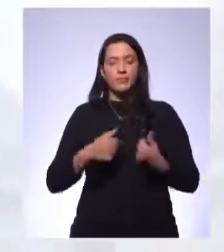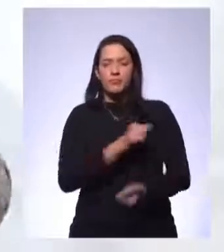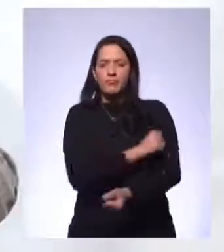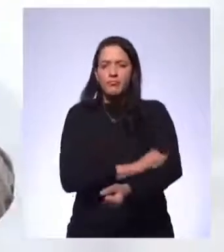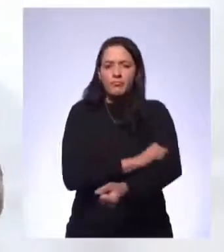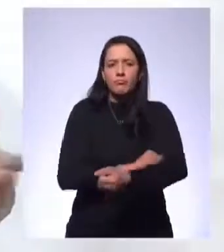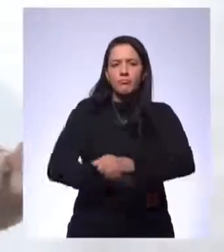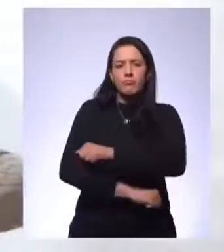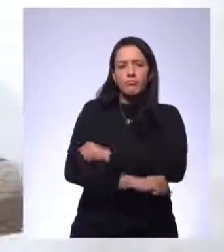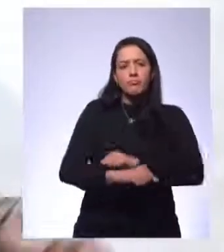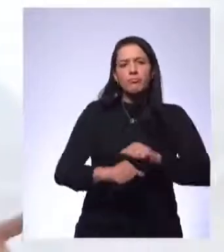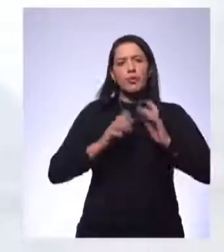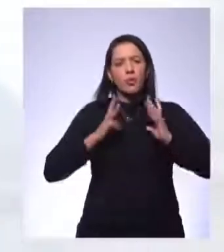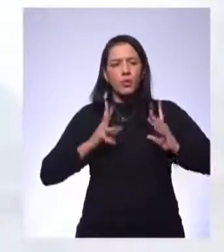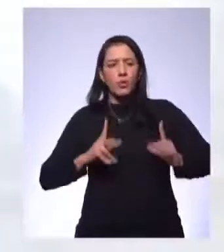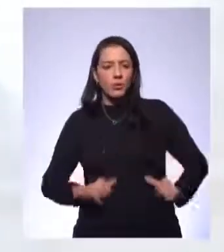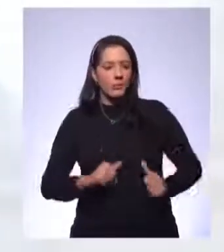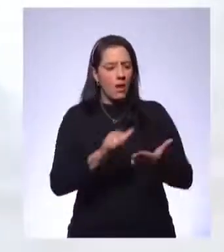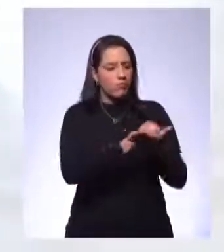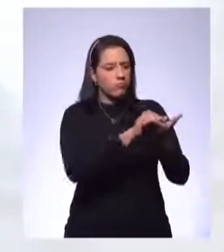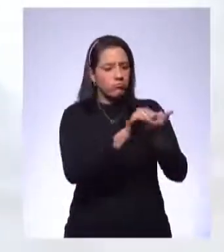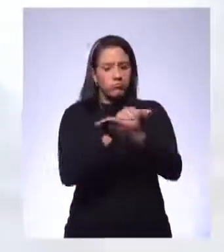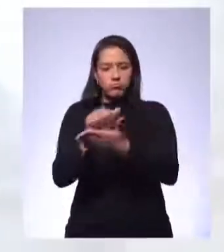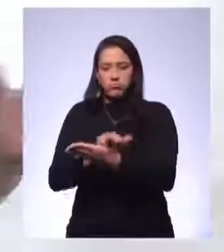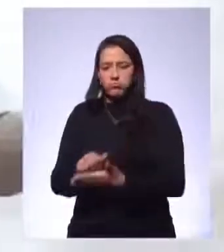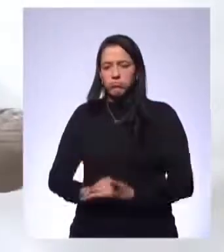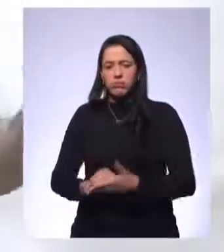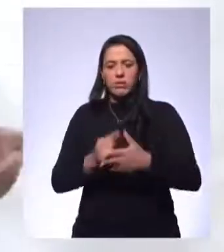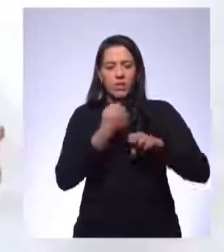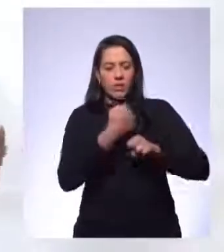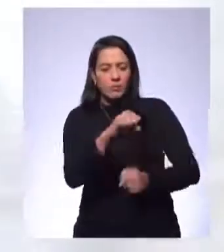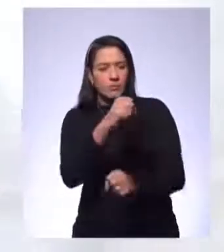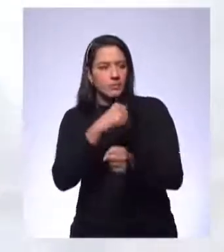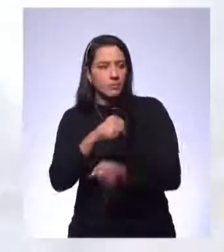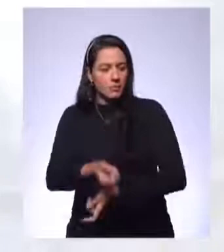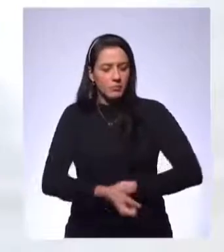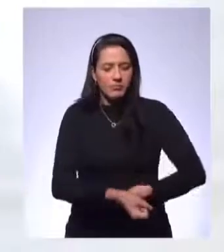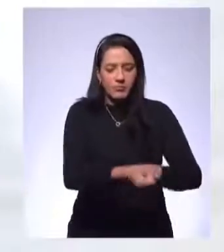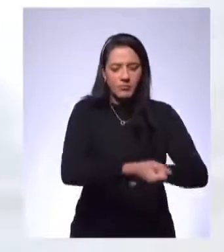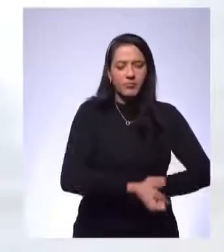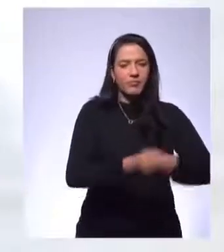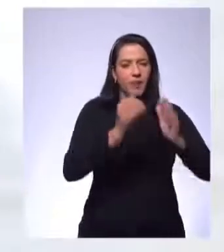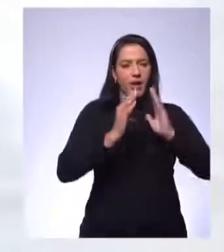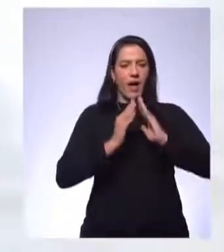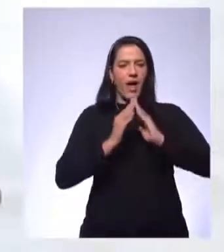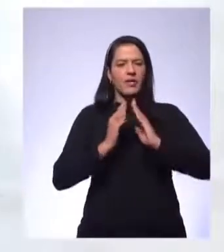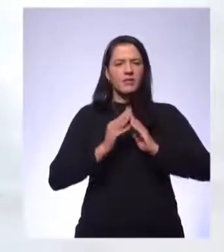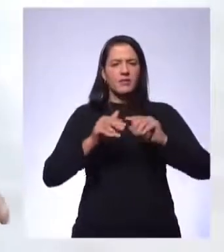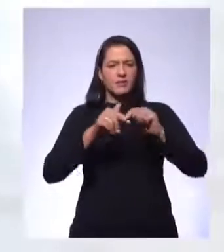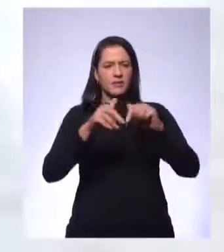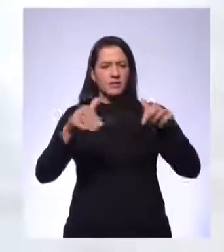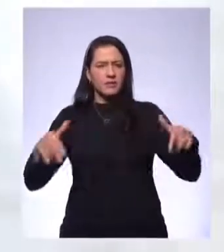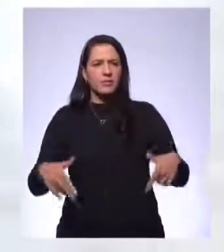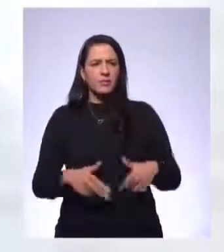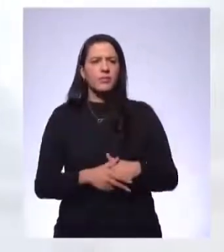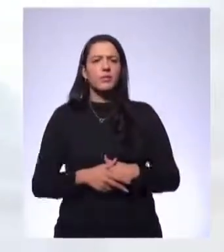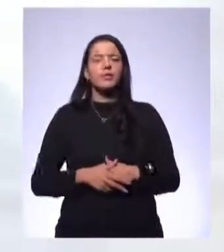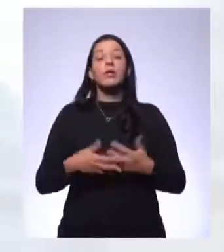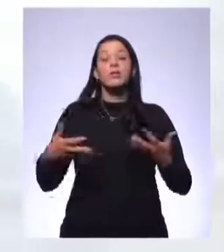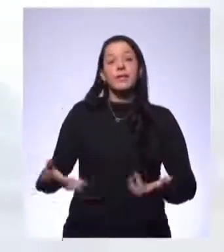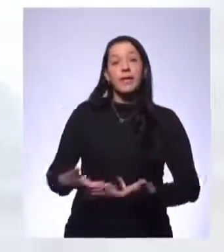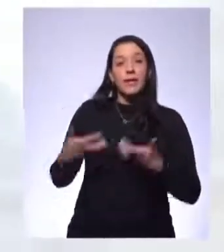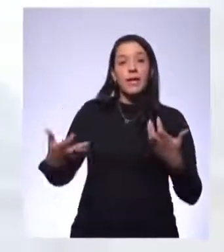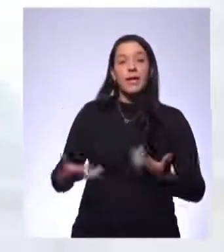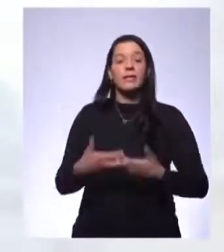para a gente limpar as coisas também e tal, o quintal, enfim, lavar ali as nossas verduras, o alface,